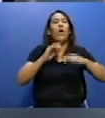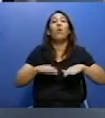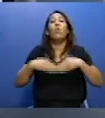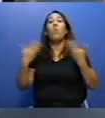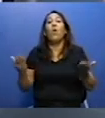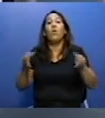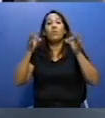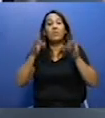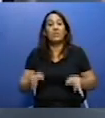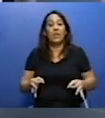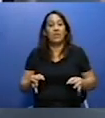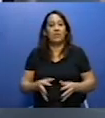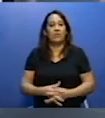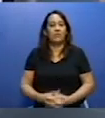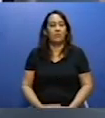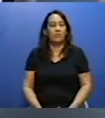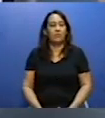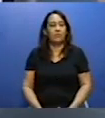minutinhos.